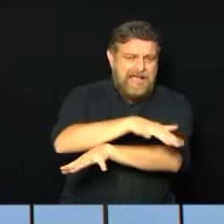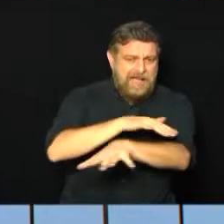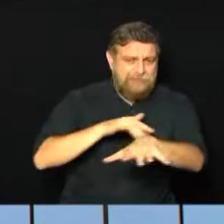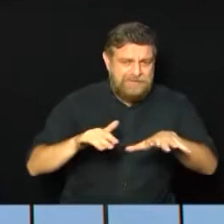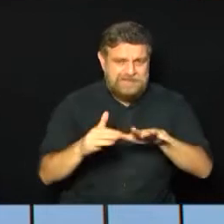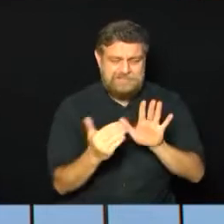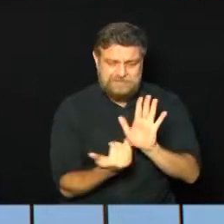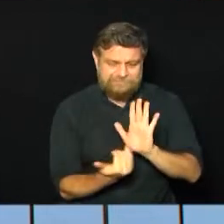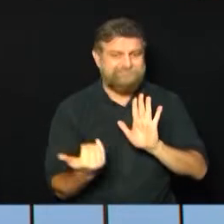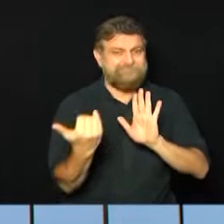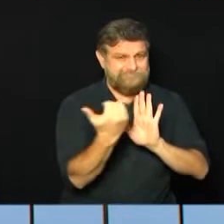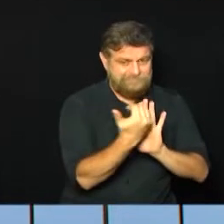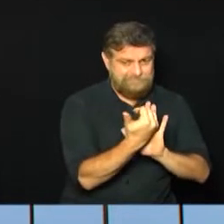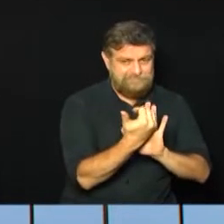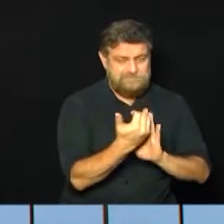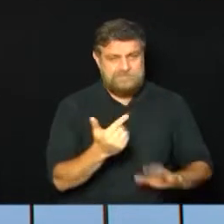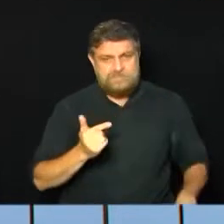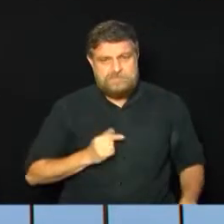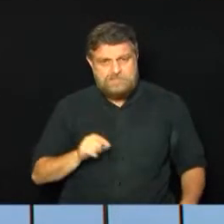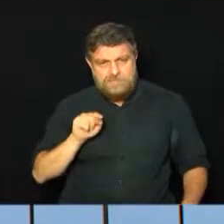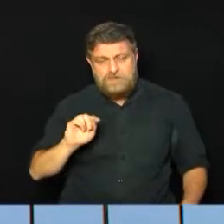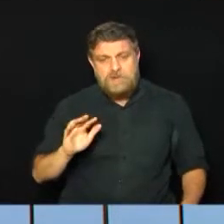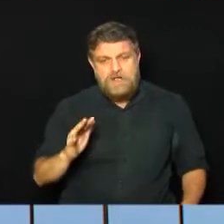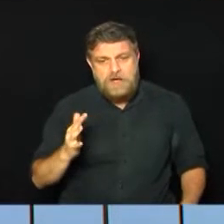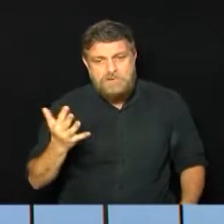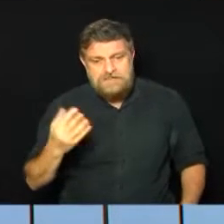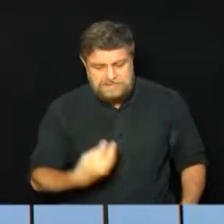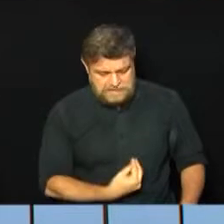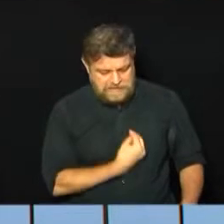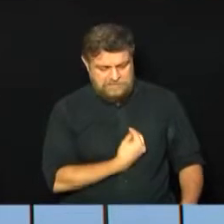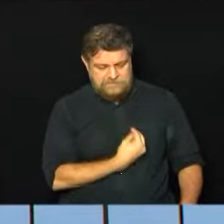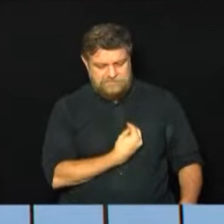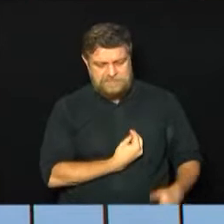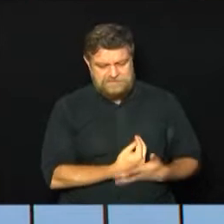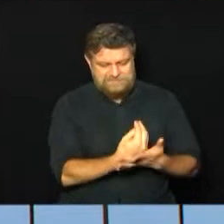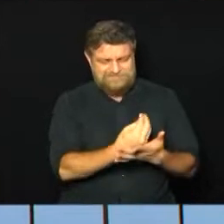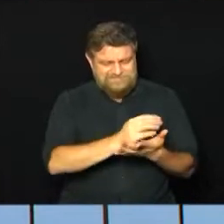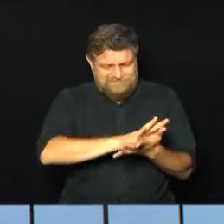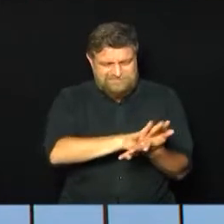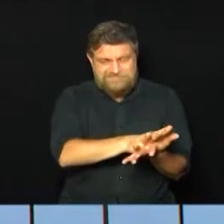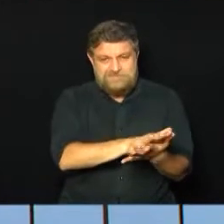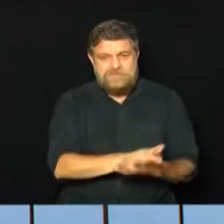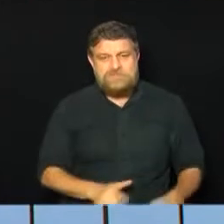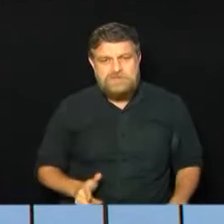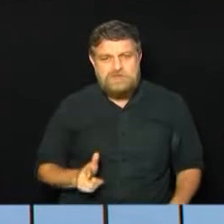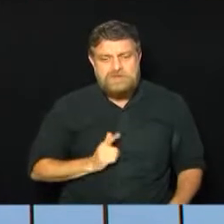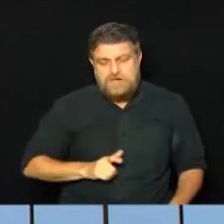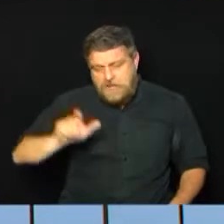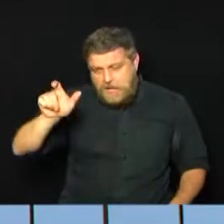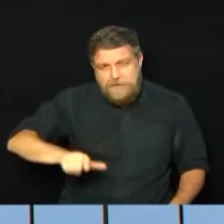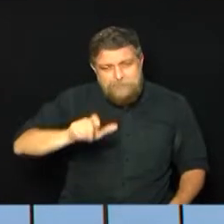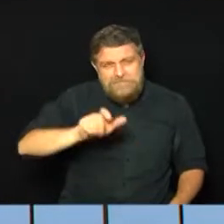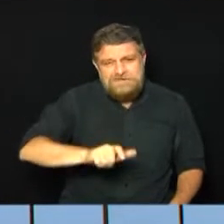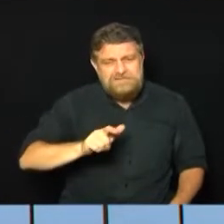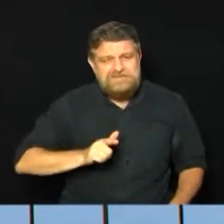né? E tudo isso repercute no modo de vida do cidadão, né? Então chega uma hora, a